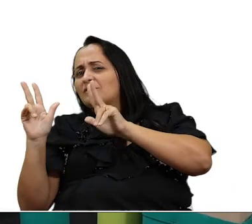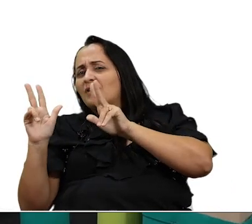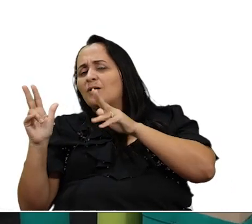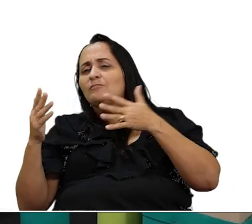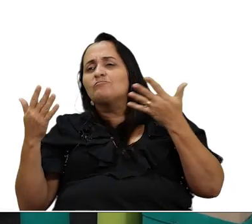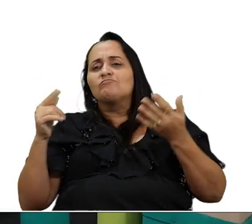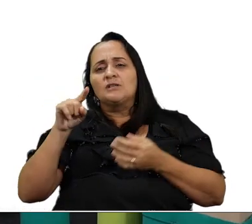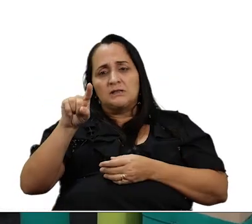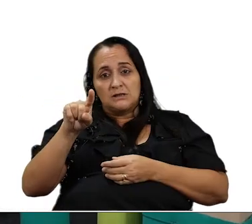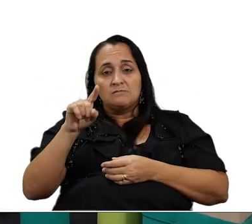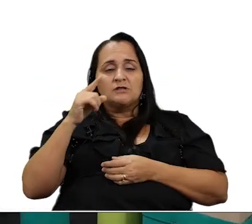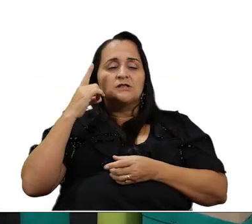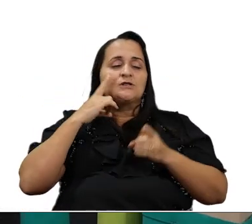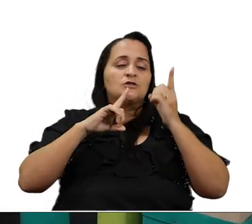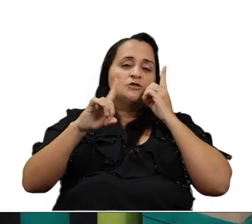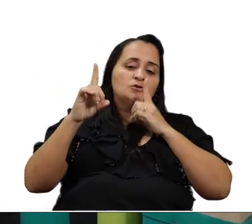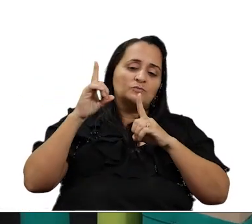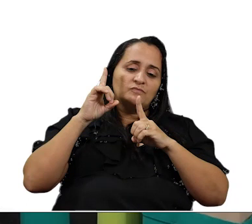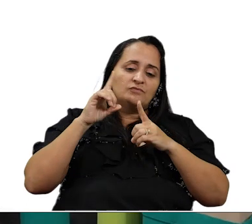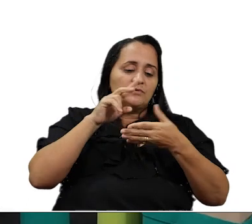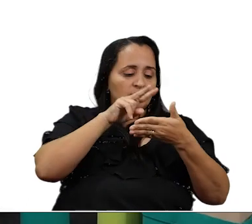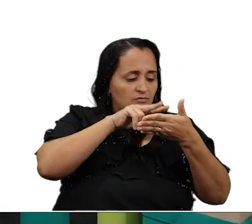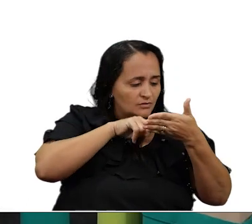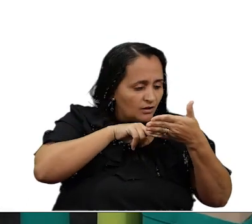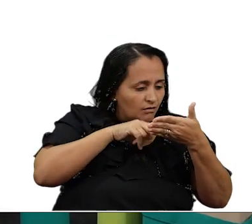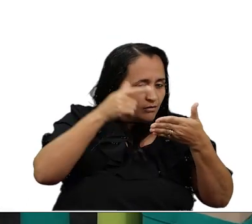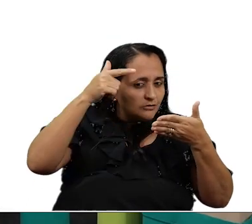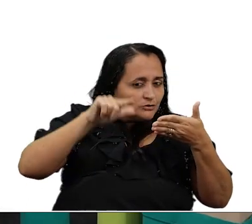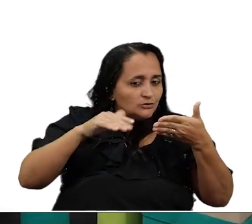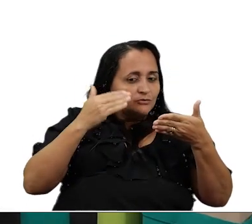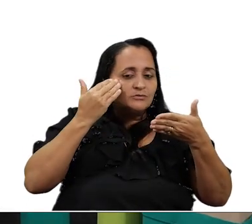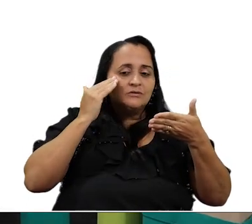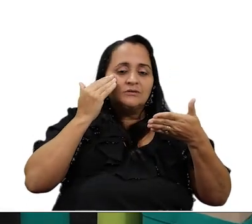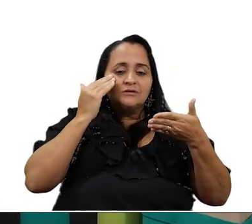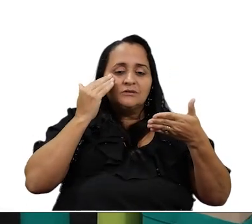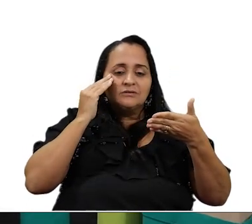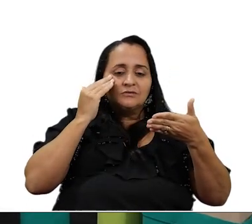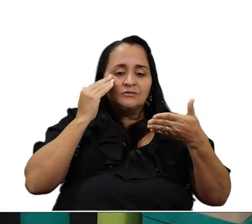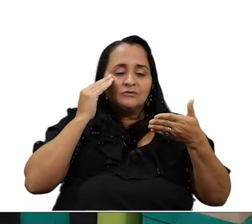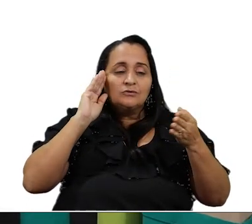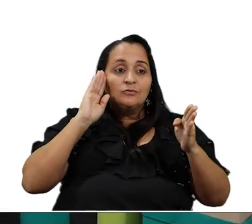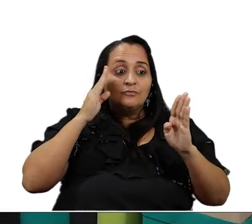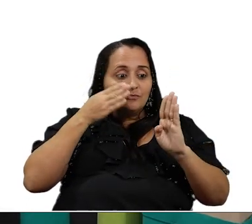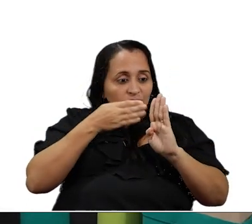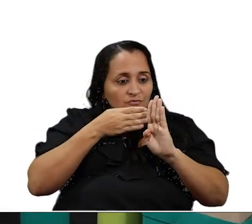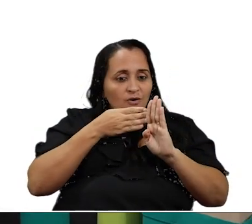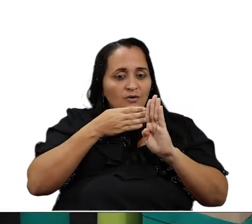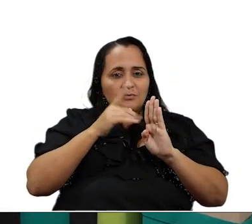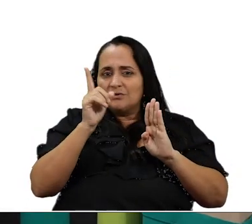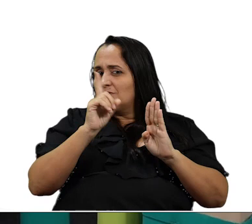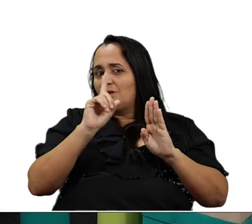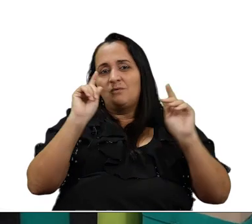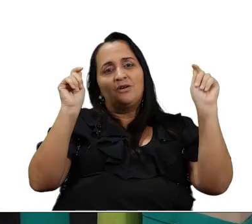Se você está na dúvida, a leitura do texto nos ajuda a entender, nesse caso, que o foco aqui não é o Festival